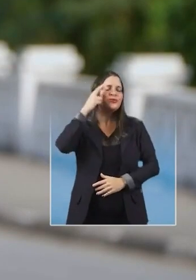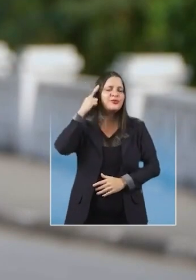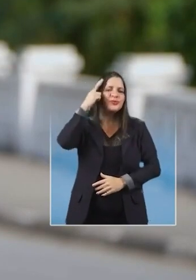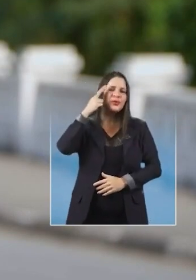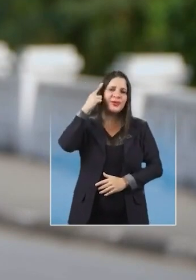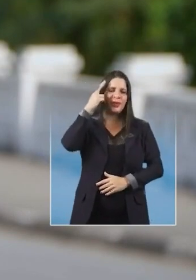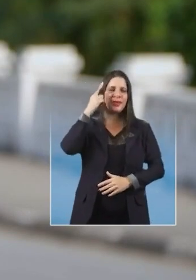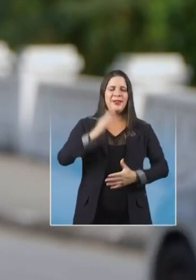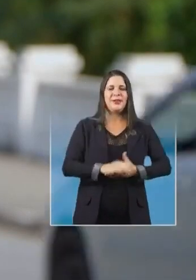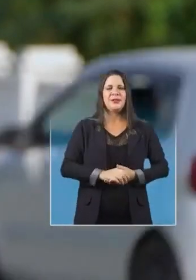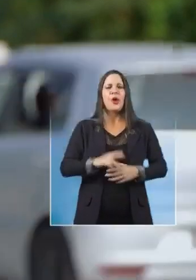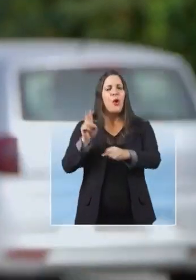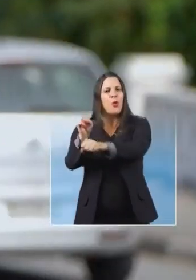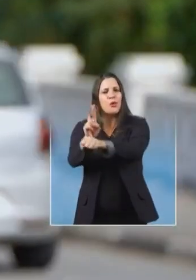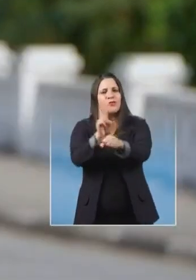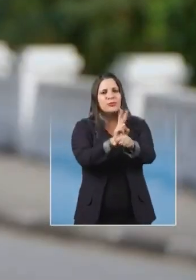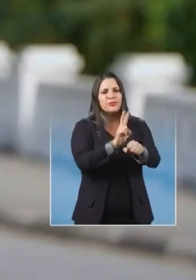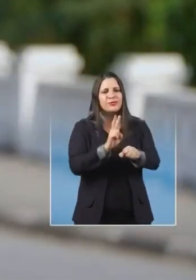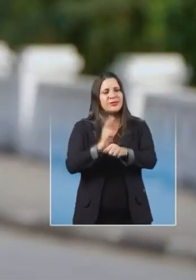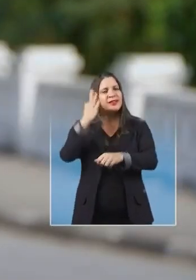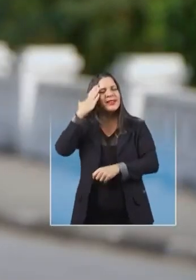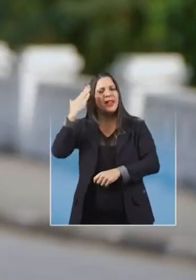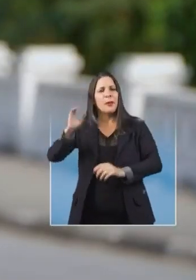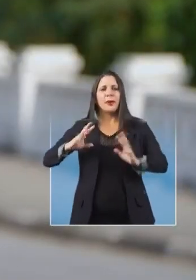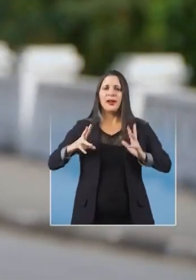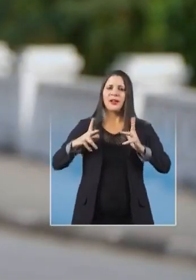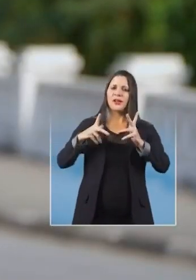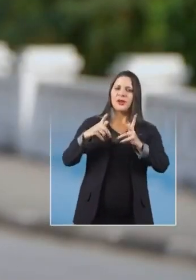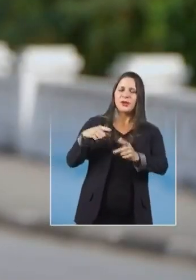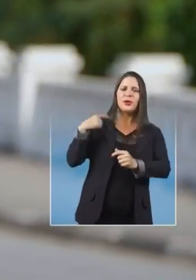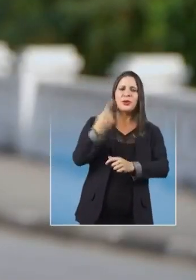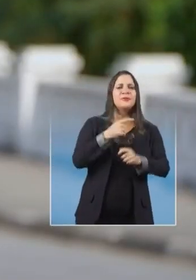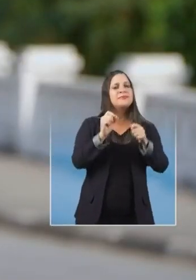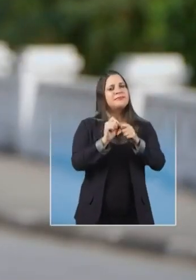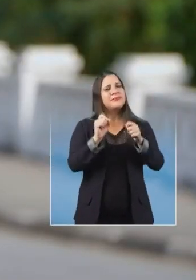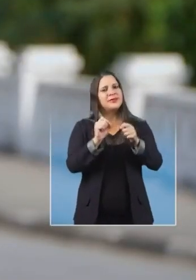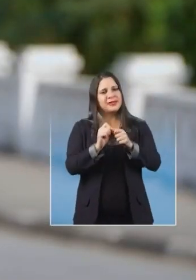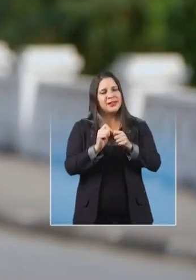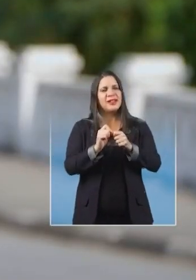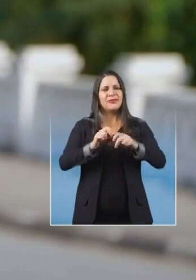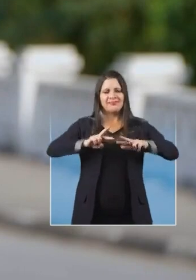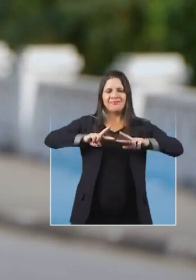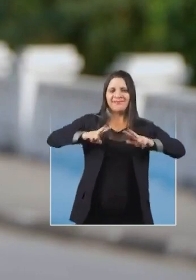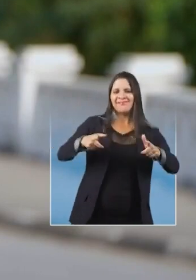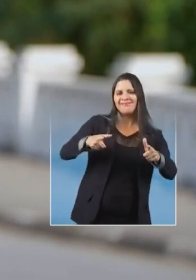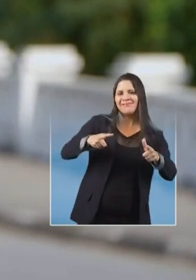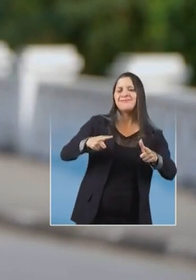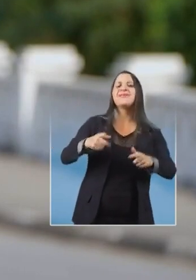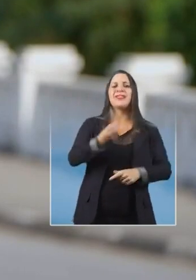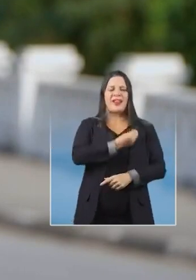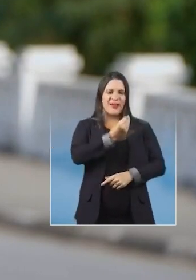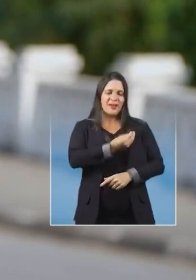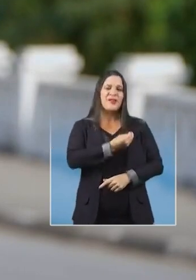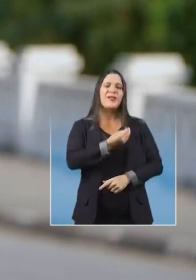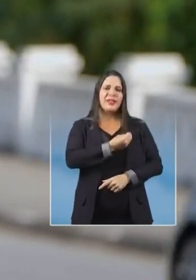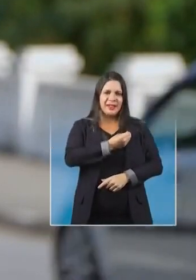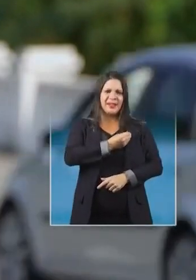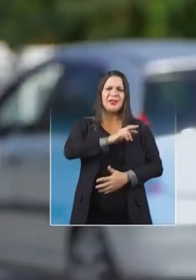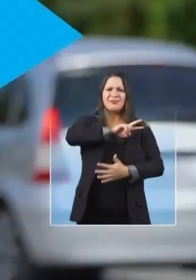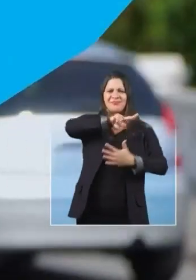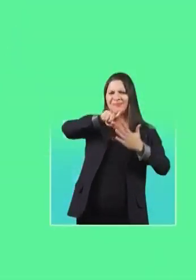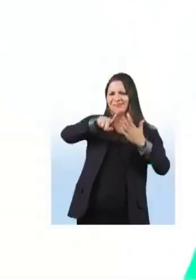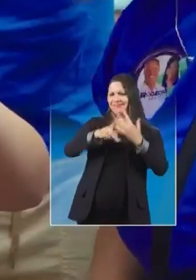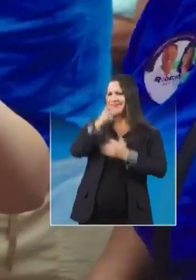sonhos, cuidar e saber que tudo que estamos fazendo faz a diferença na vida de